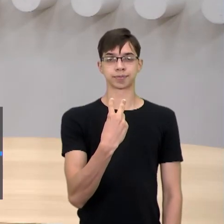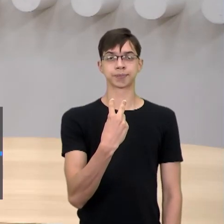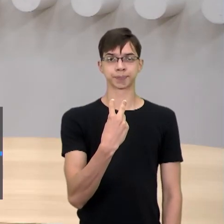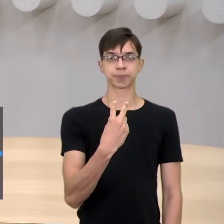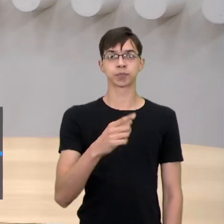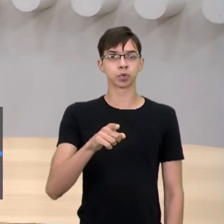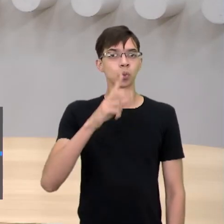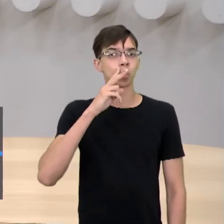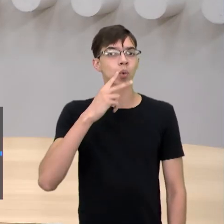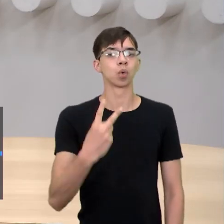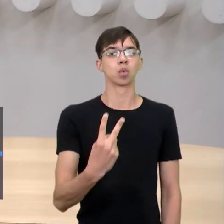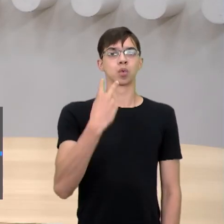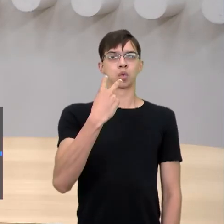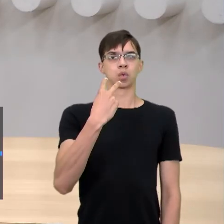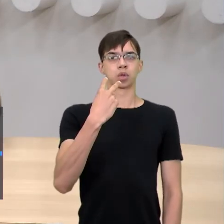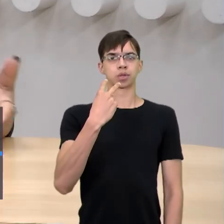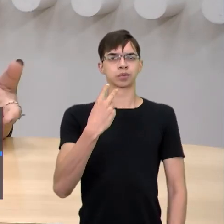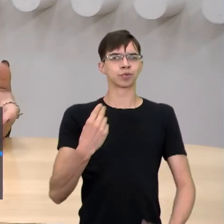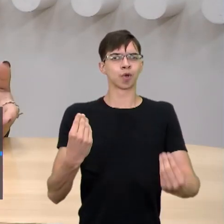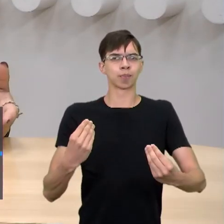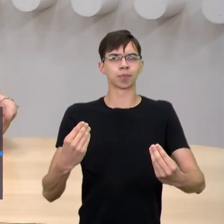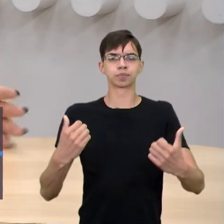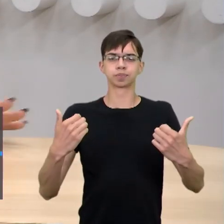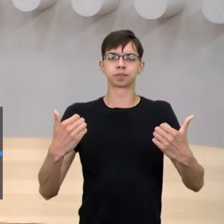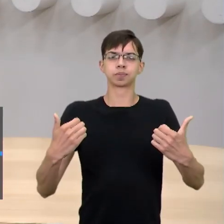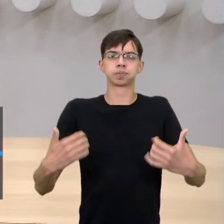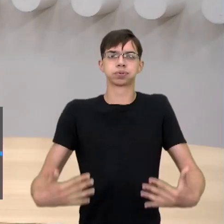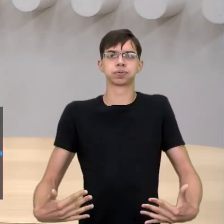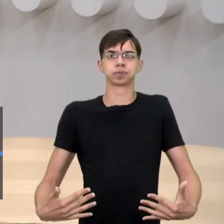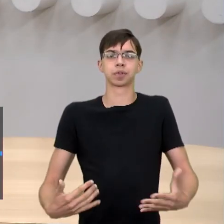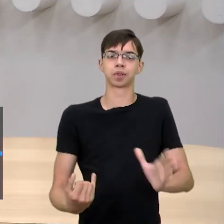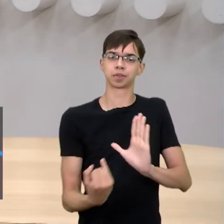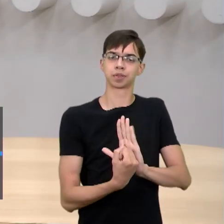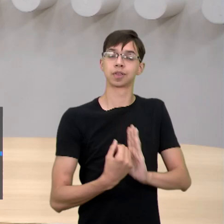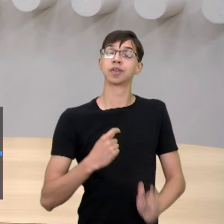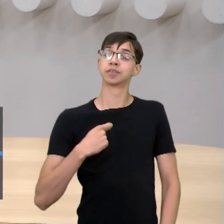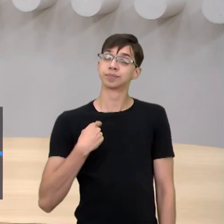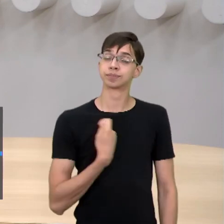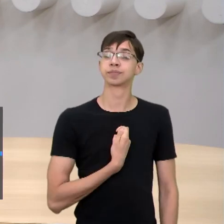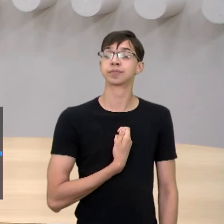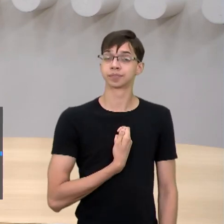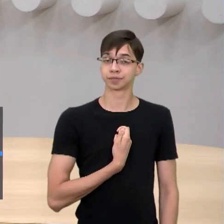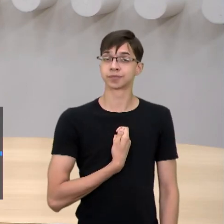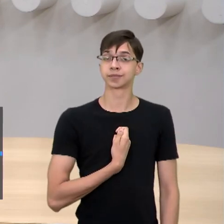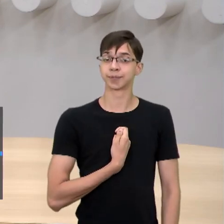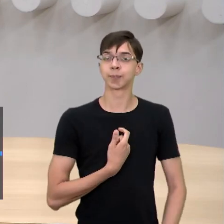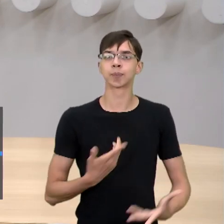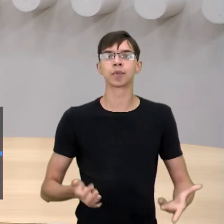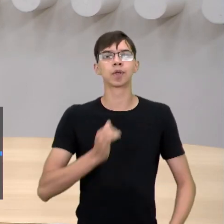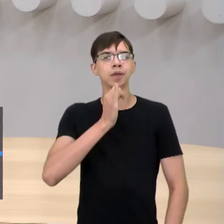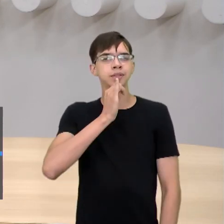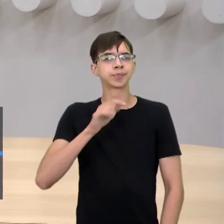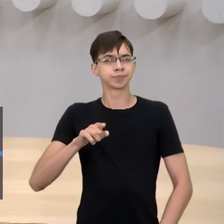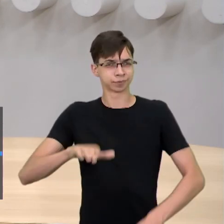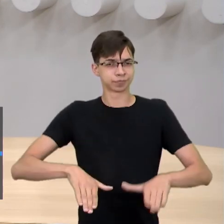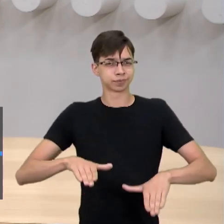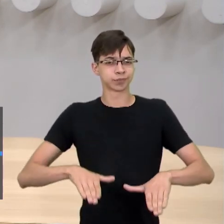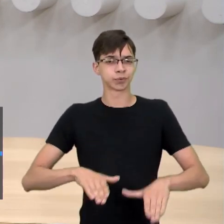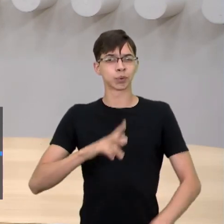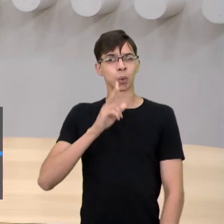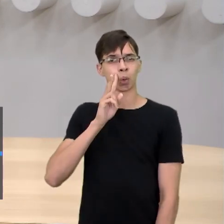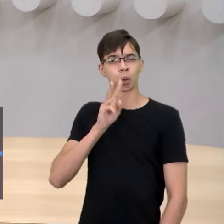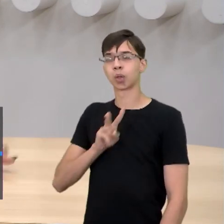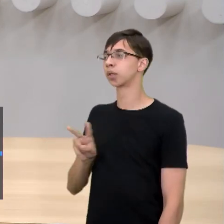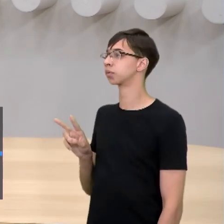que você olhou e me descreveu determina a minha identidade. Então, você talvez olhasse pra mim e falasse assim,